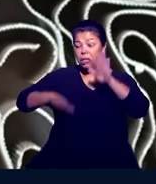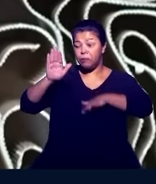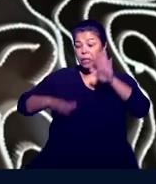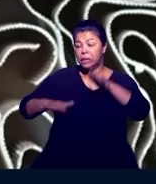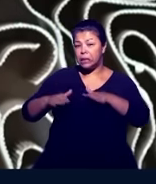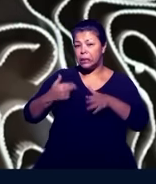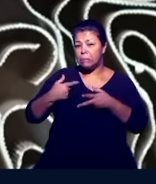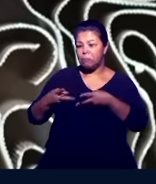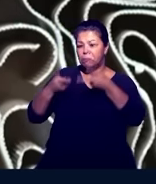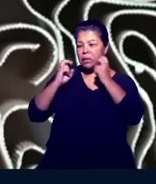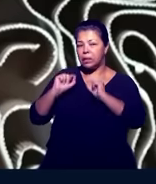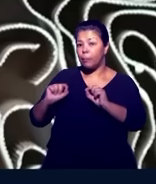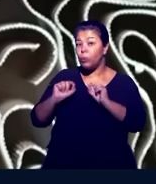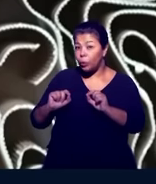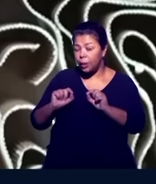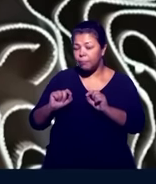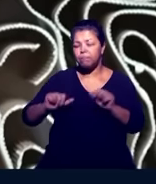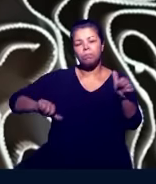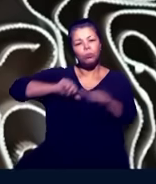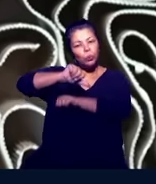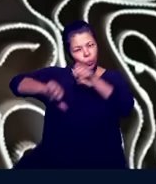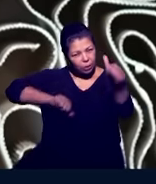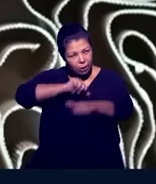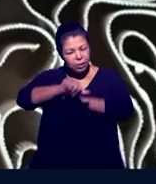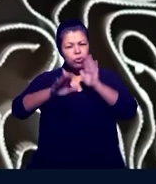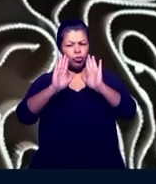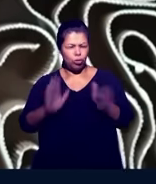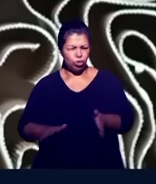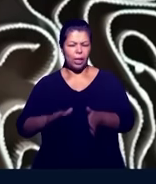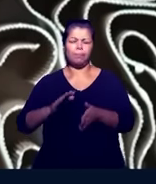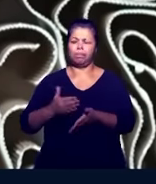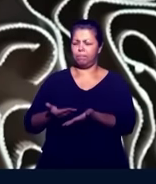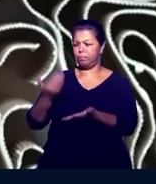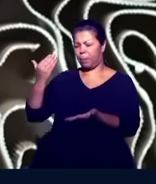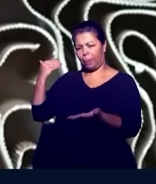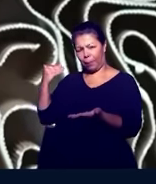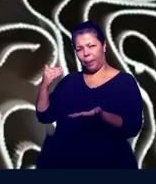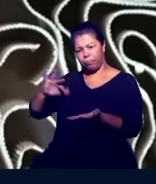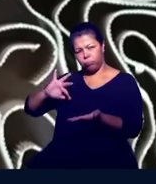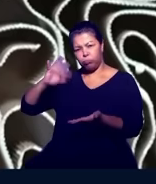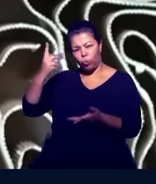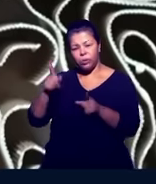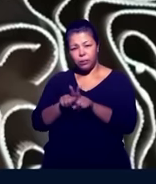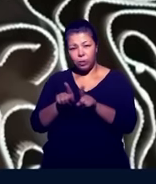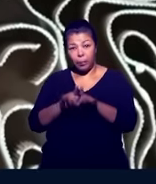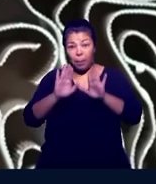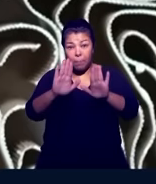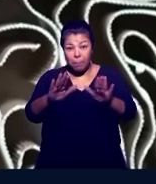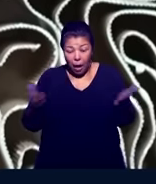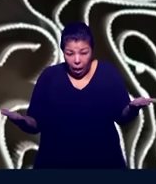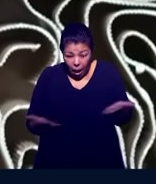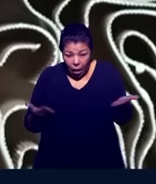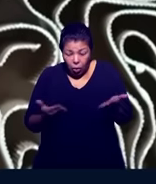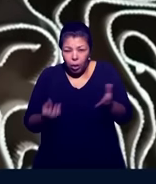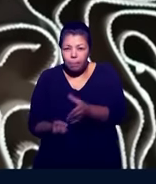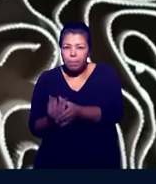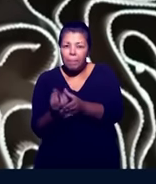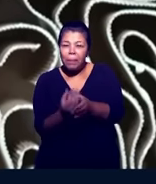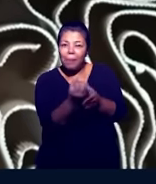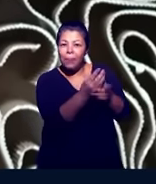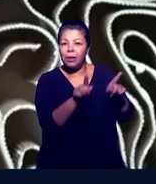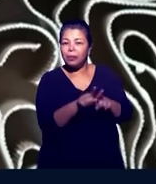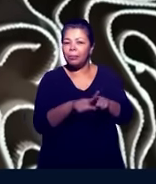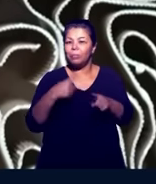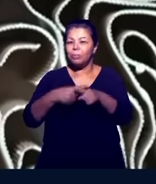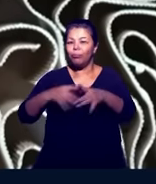seguinte mudanças que ocorreram lá atrás começaram a afetar a arrecadação hoje porque tem um efeito cumulativo então por